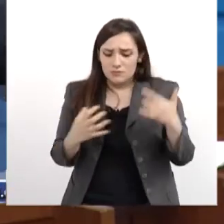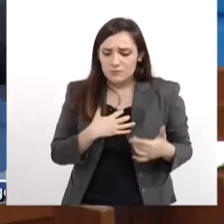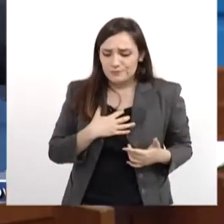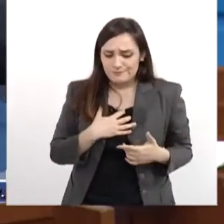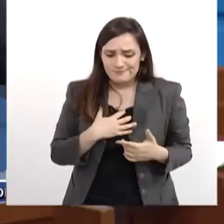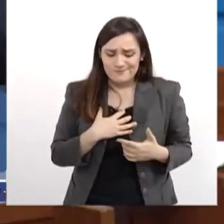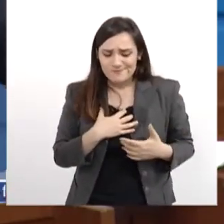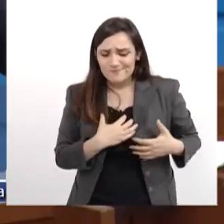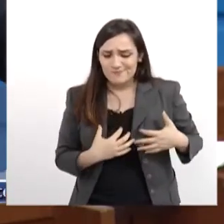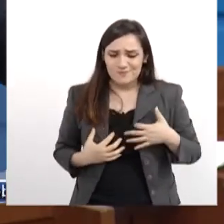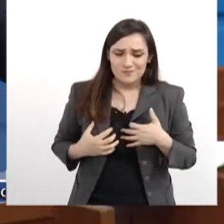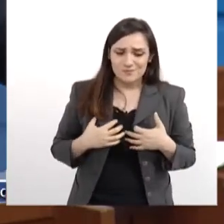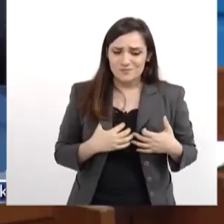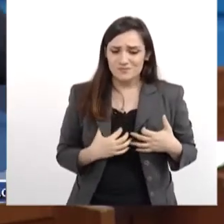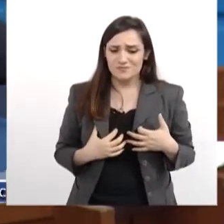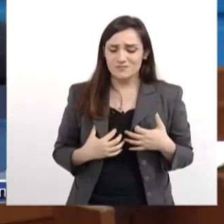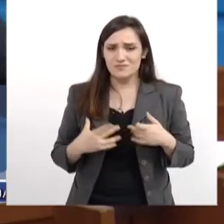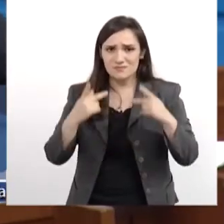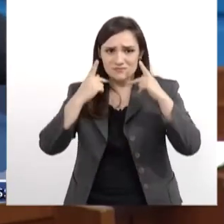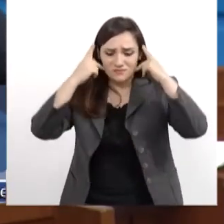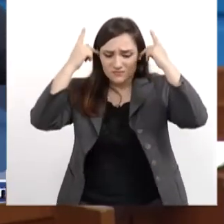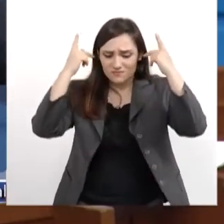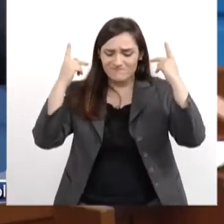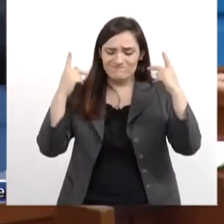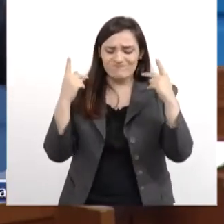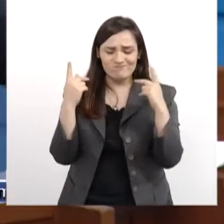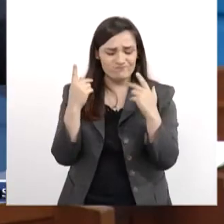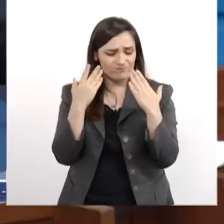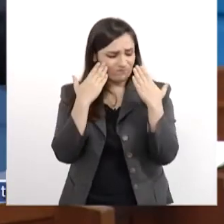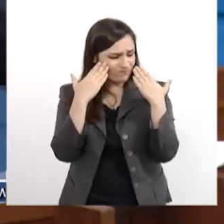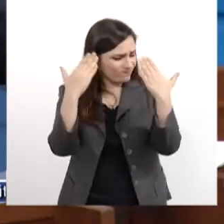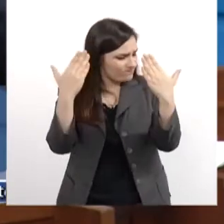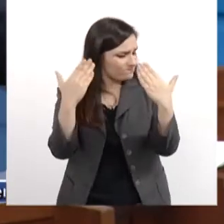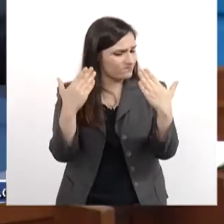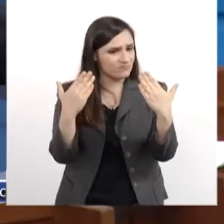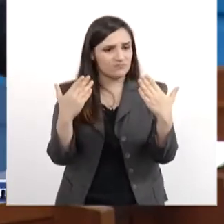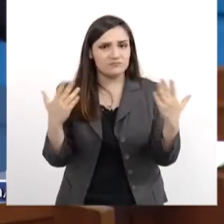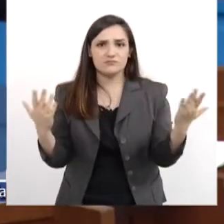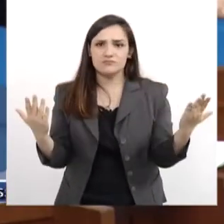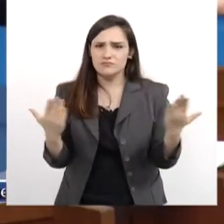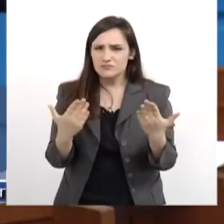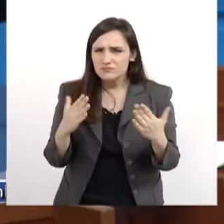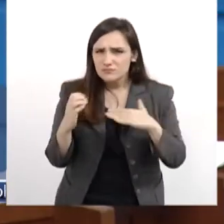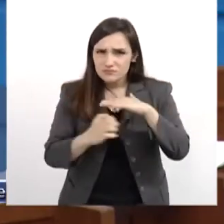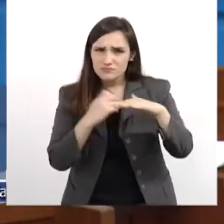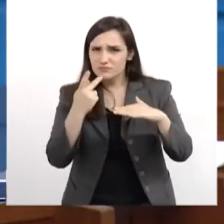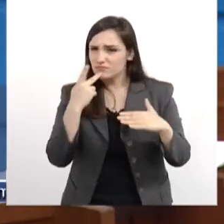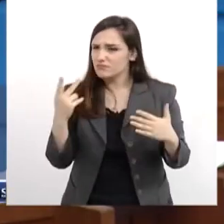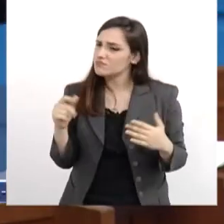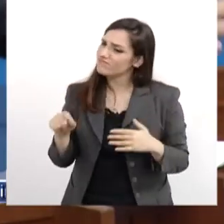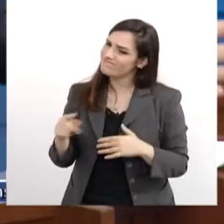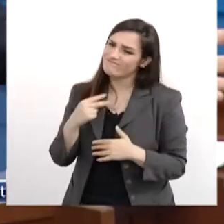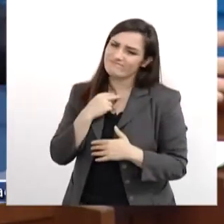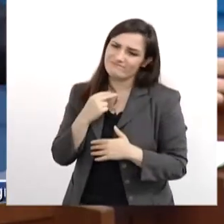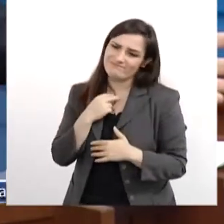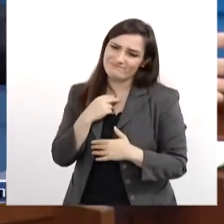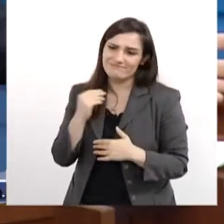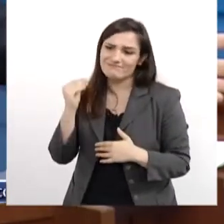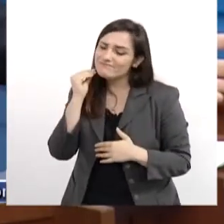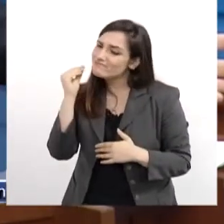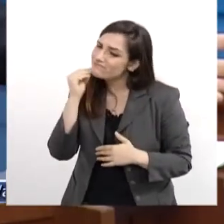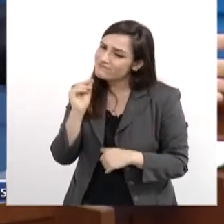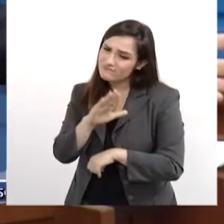a pessoa ainda é humilhada, fica numa situação vexatória, e a empresa diz assim: olha, nós